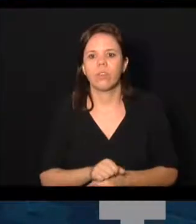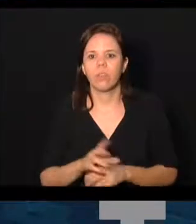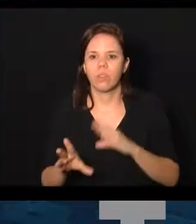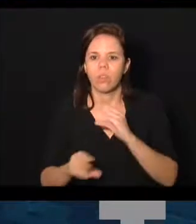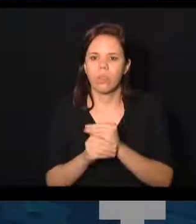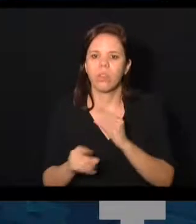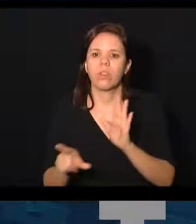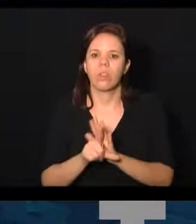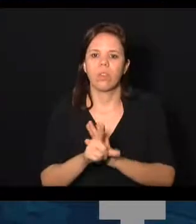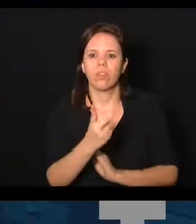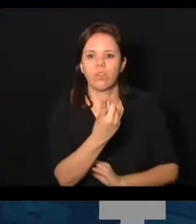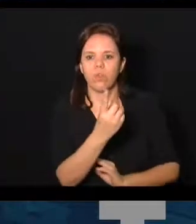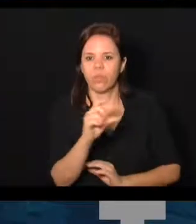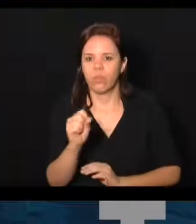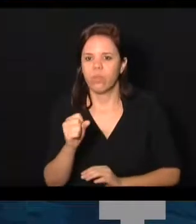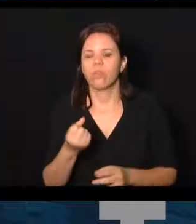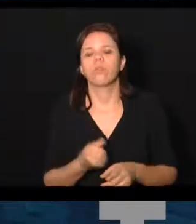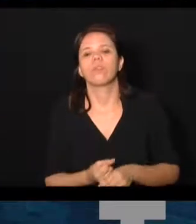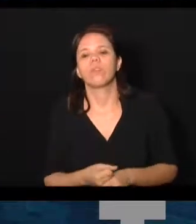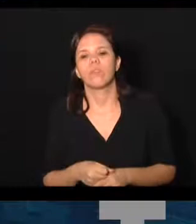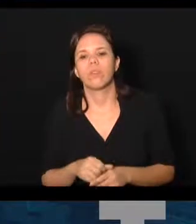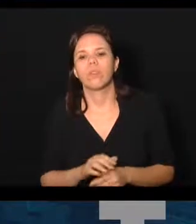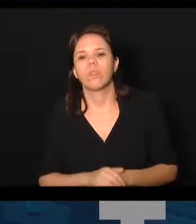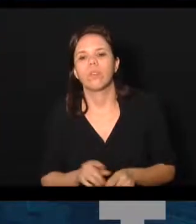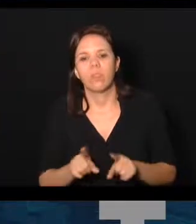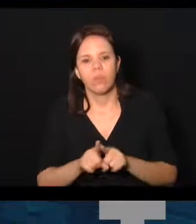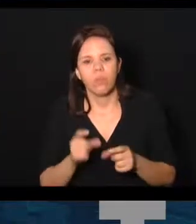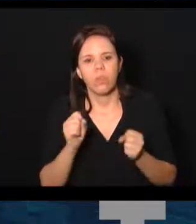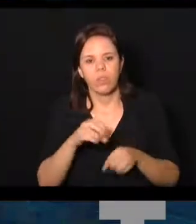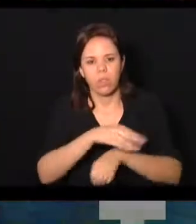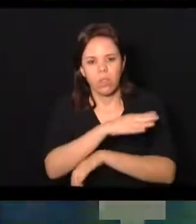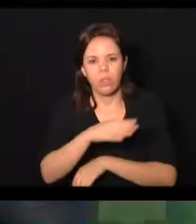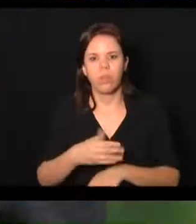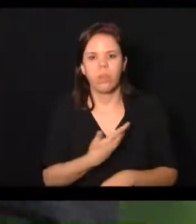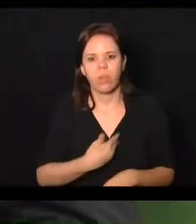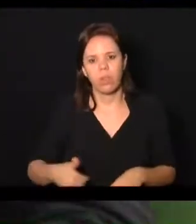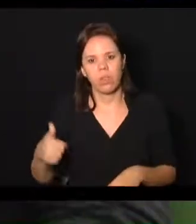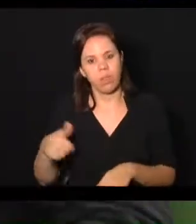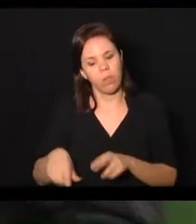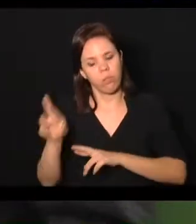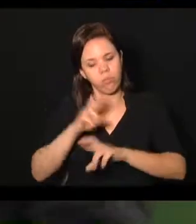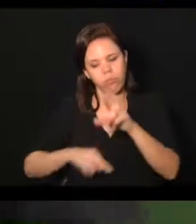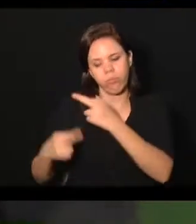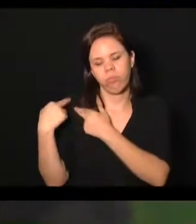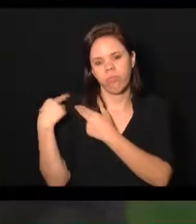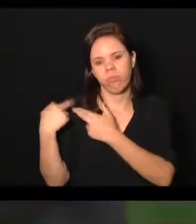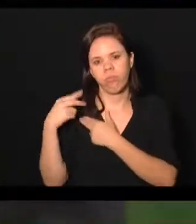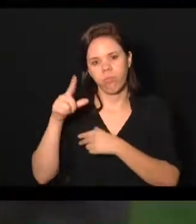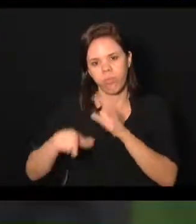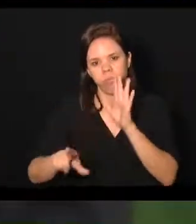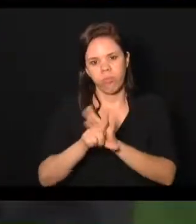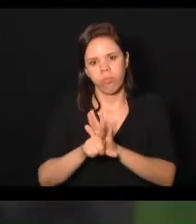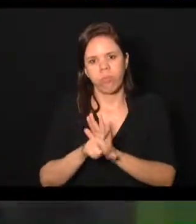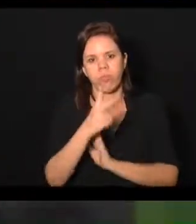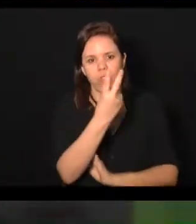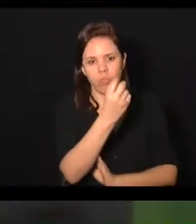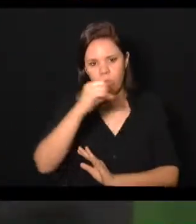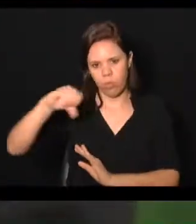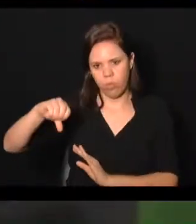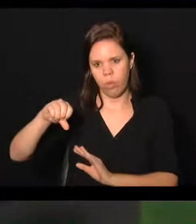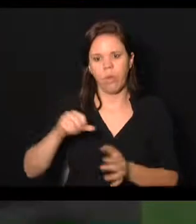2009, e transfere ao poder público a responsabilidade de fiscalização. Essa lei ela é de